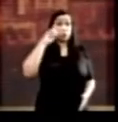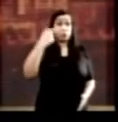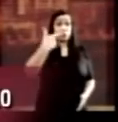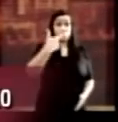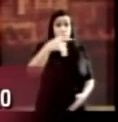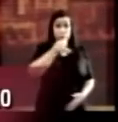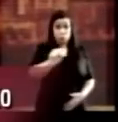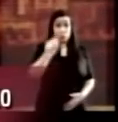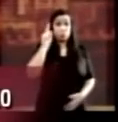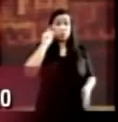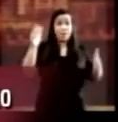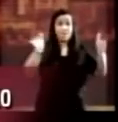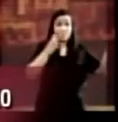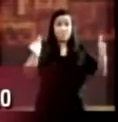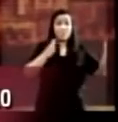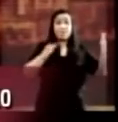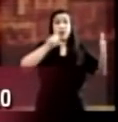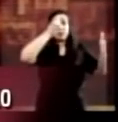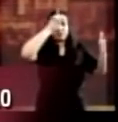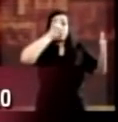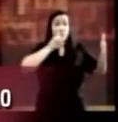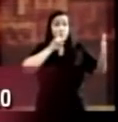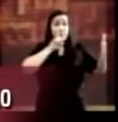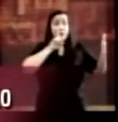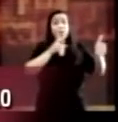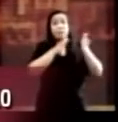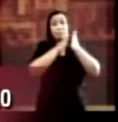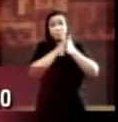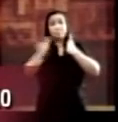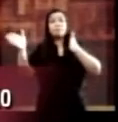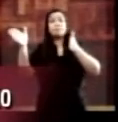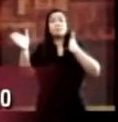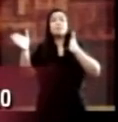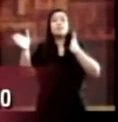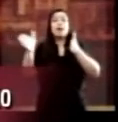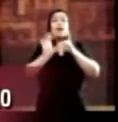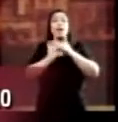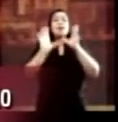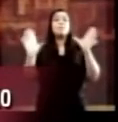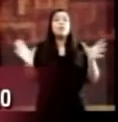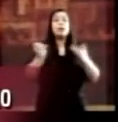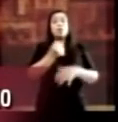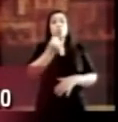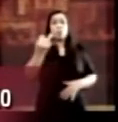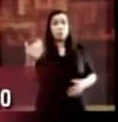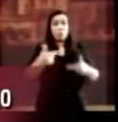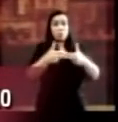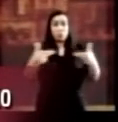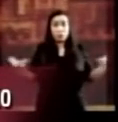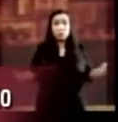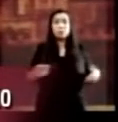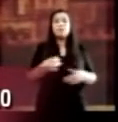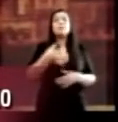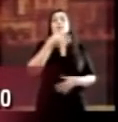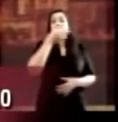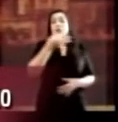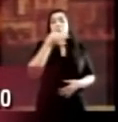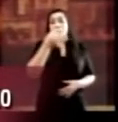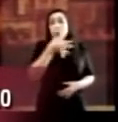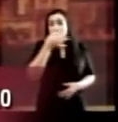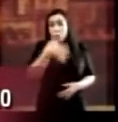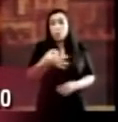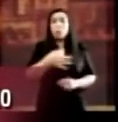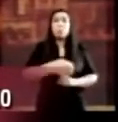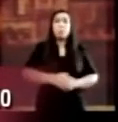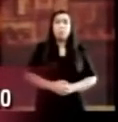na fase amarela, o Estado libera algumas coisas que serão comentadas